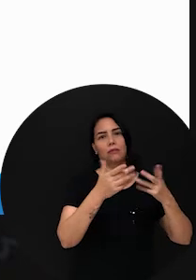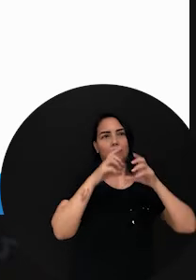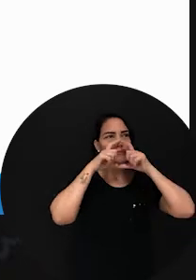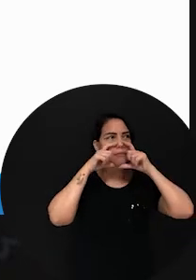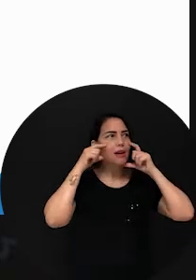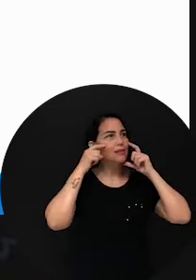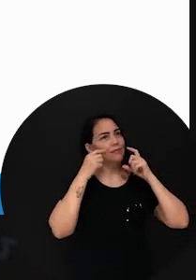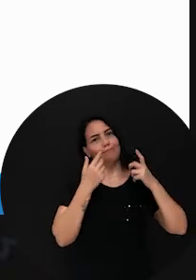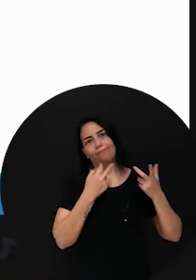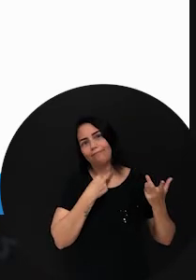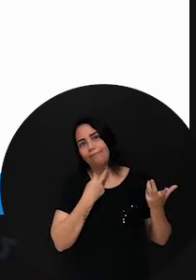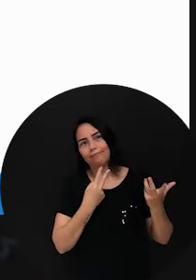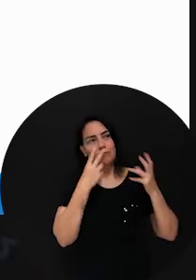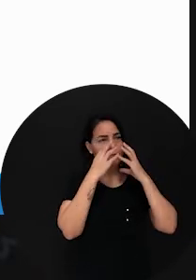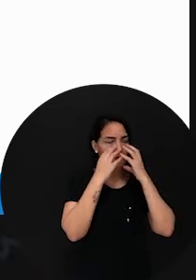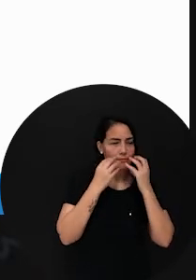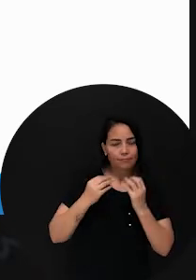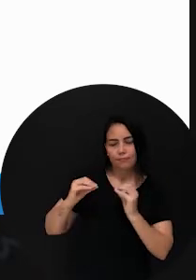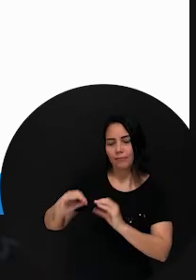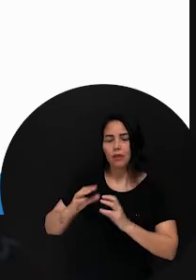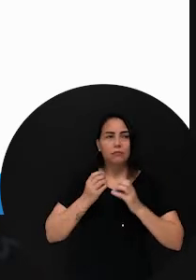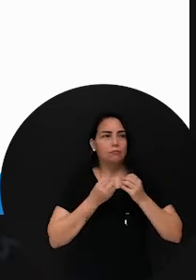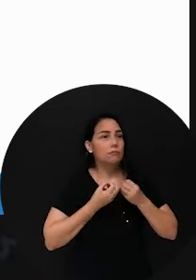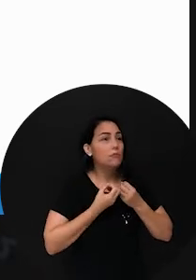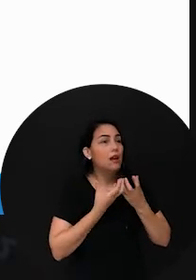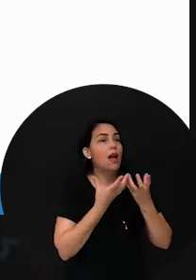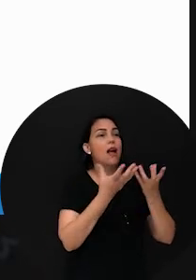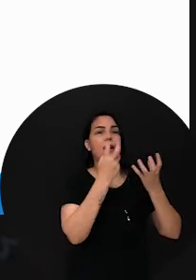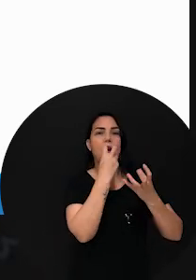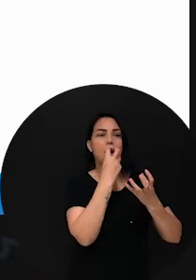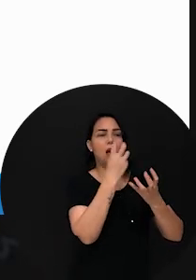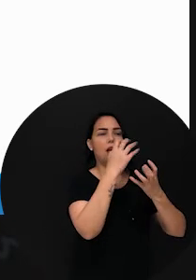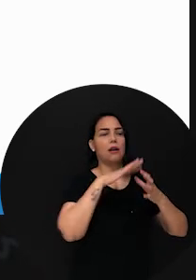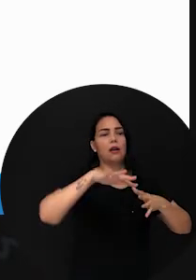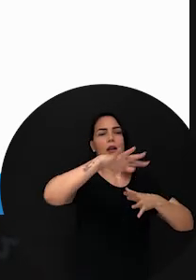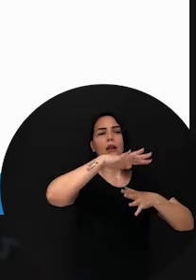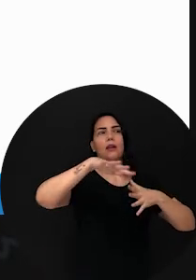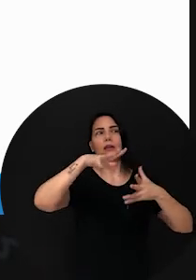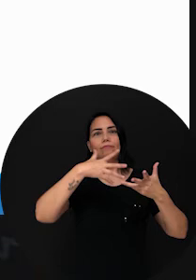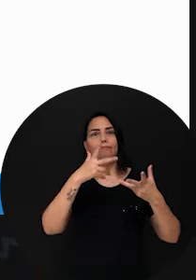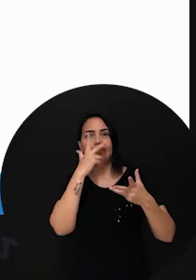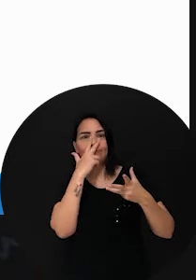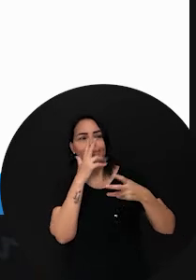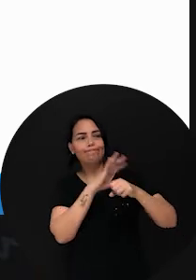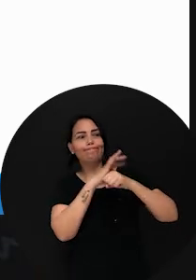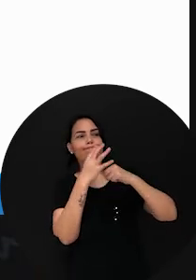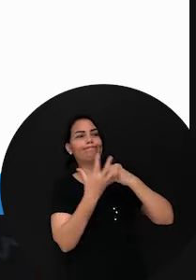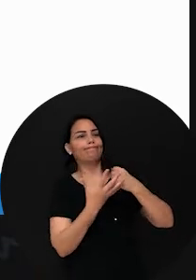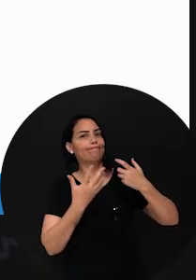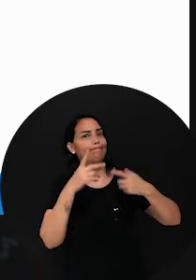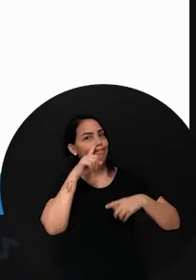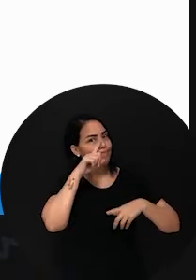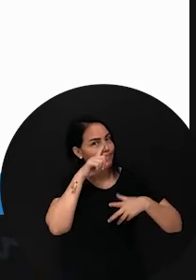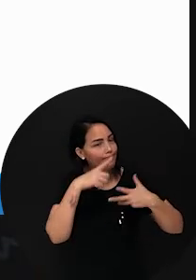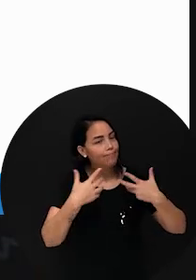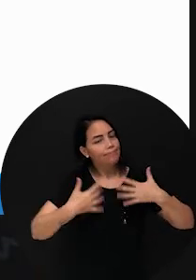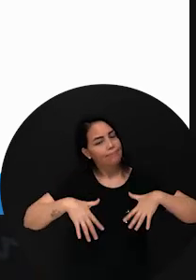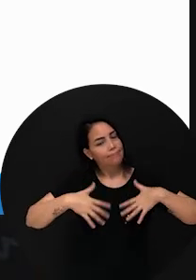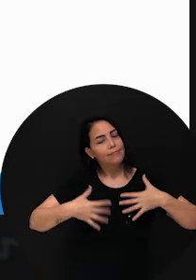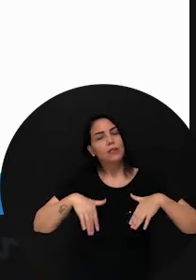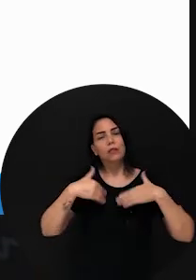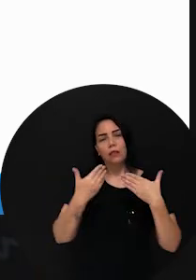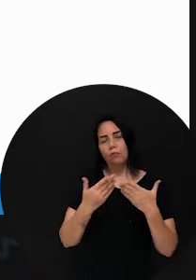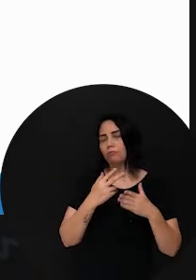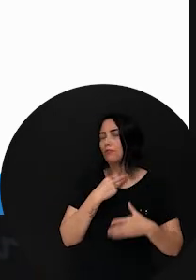máscara, infelizmente, ainda não é possível, né? Então, enquanto nós não tivermos uma portaria liberando, ou